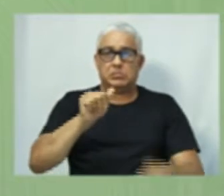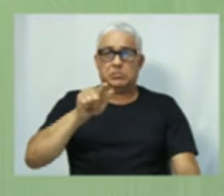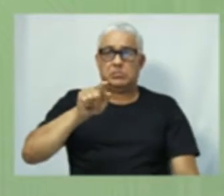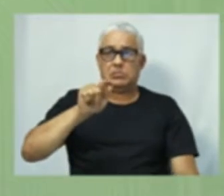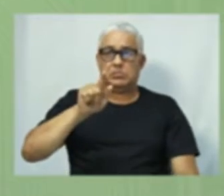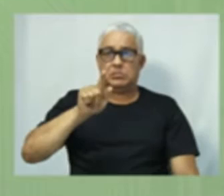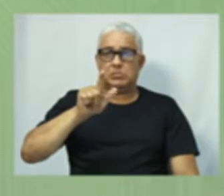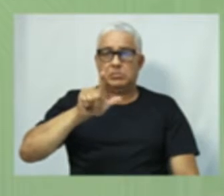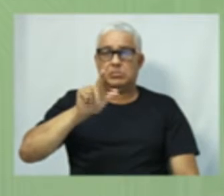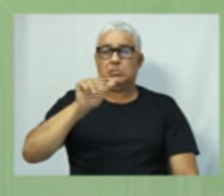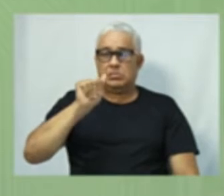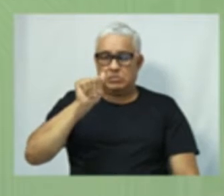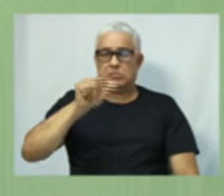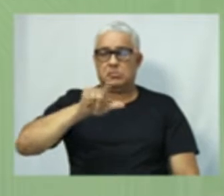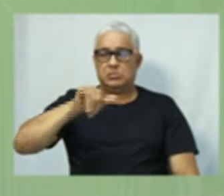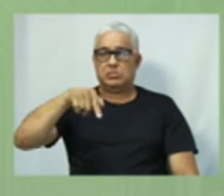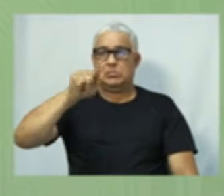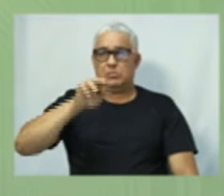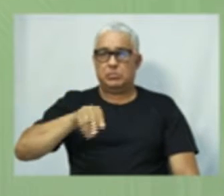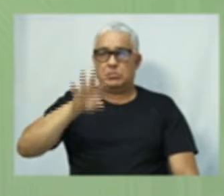Voltando aqui, a gente vê o quê?